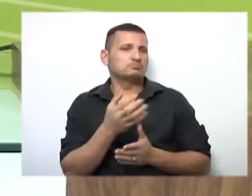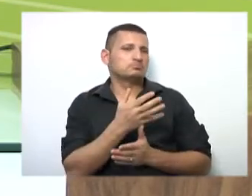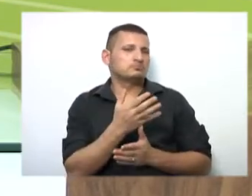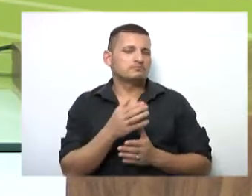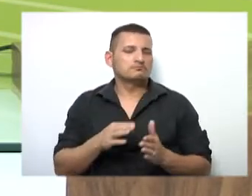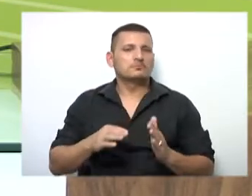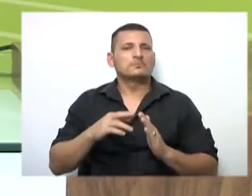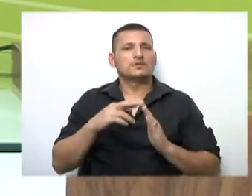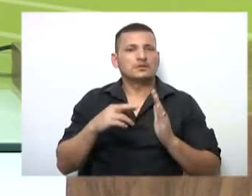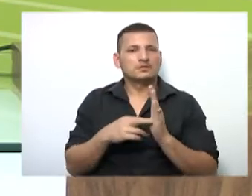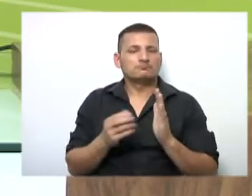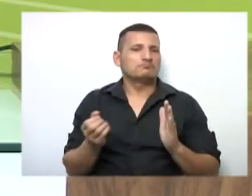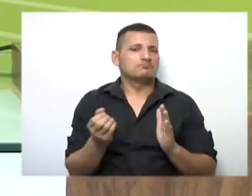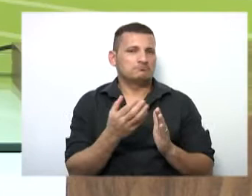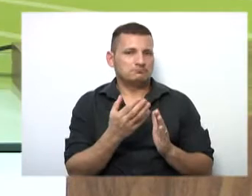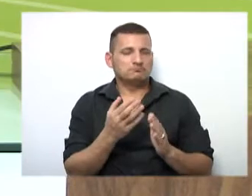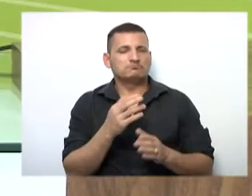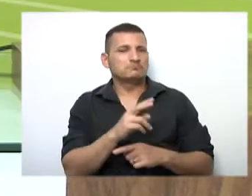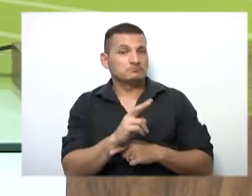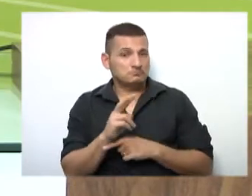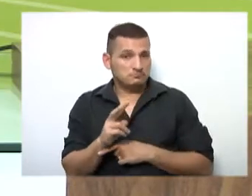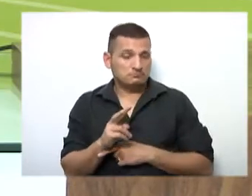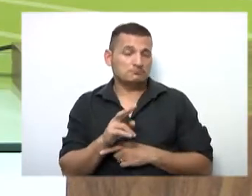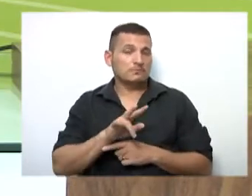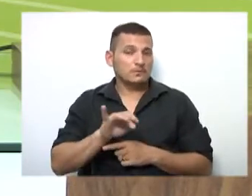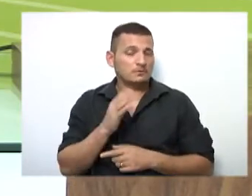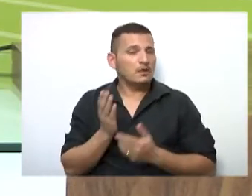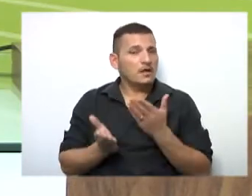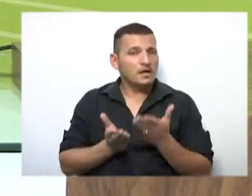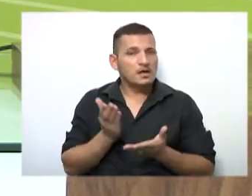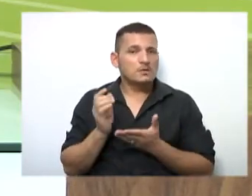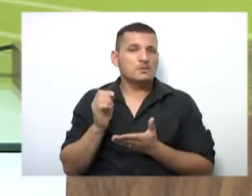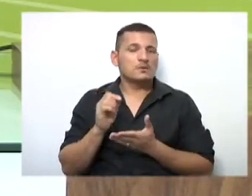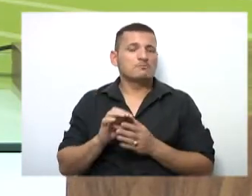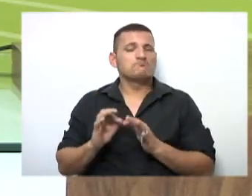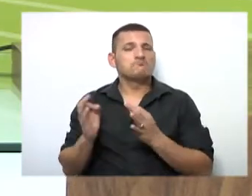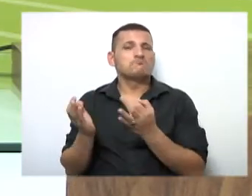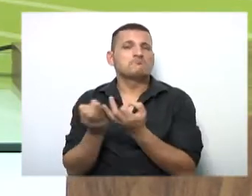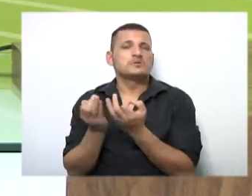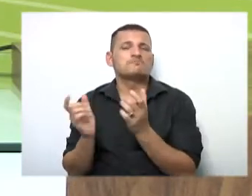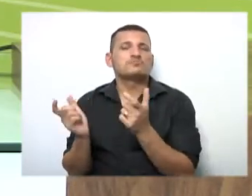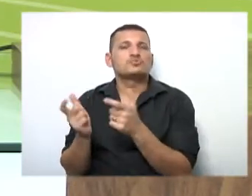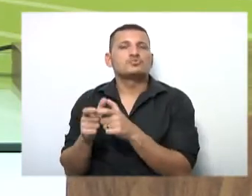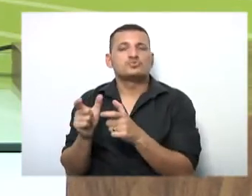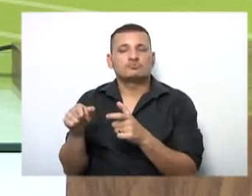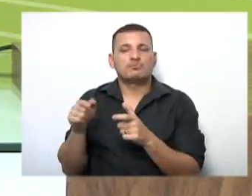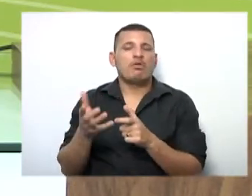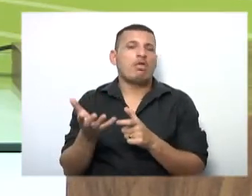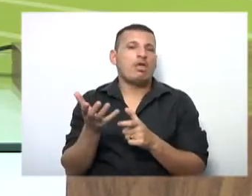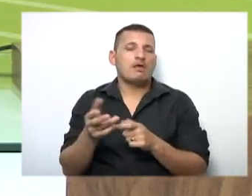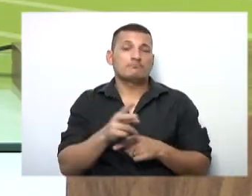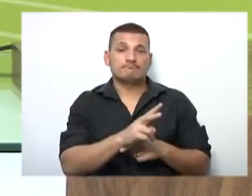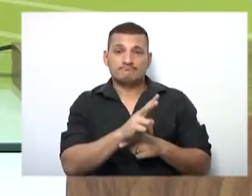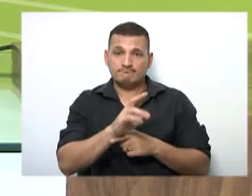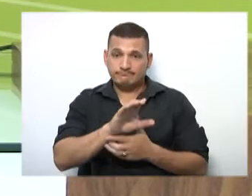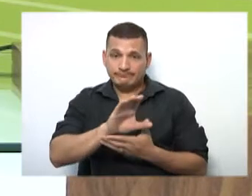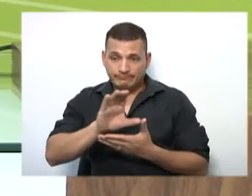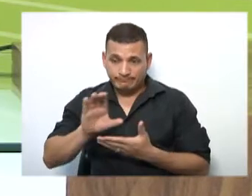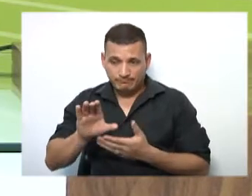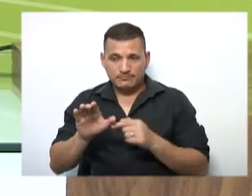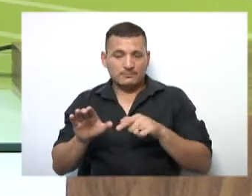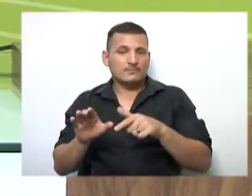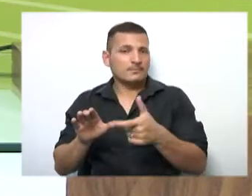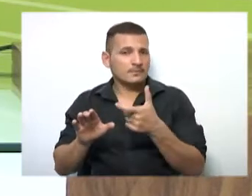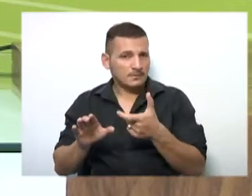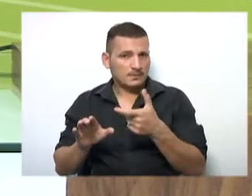novos padrões de crédito, que vão atender principalmente as pequenas famílias, que querem aquele microcrédito, que querem aquele crédito